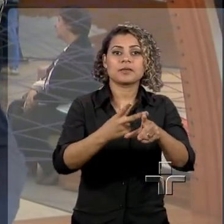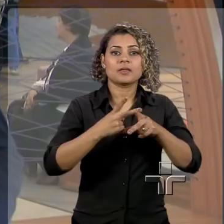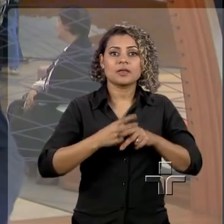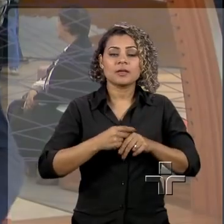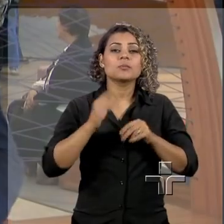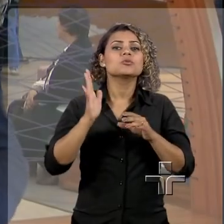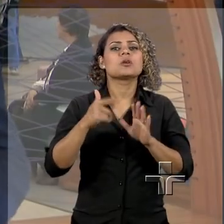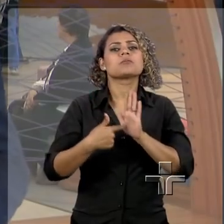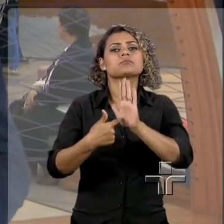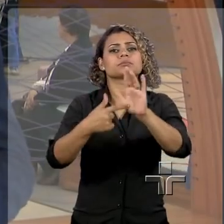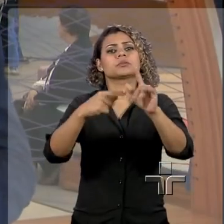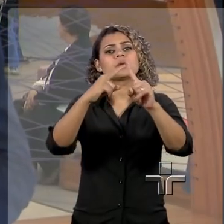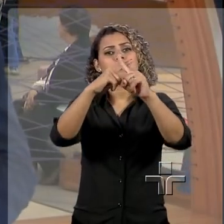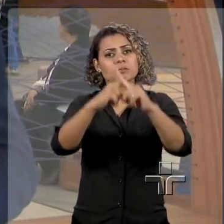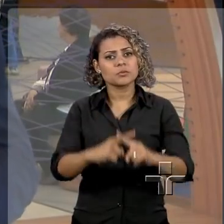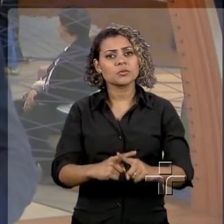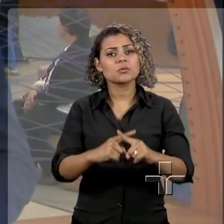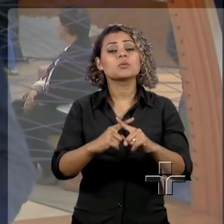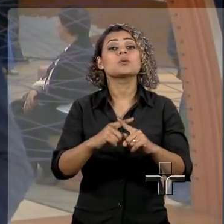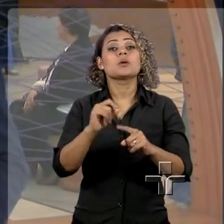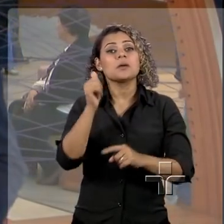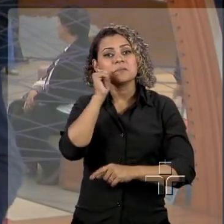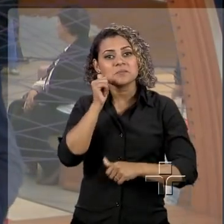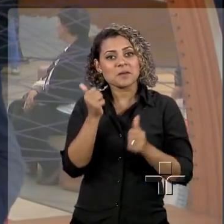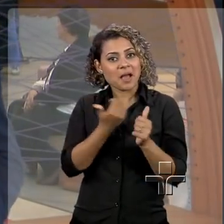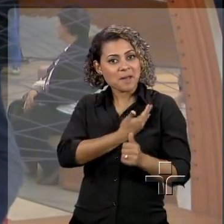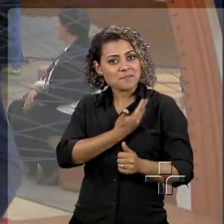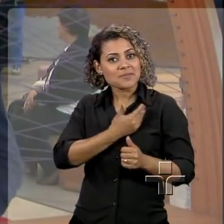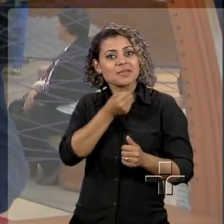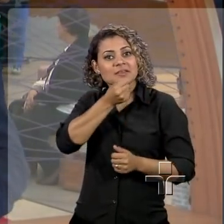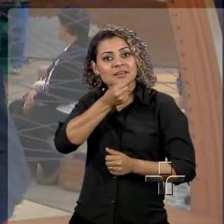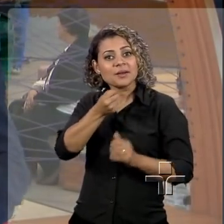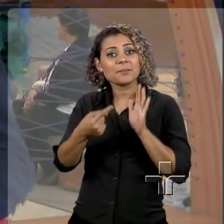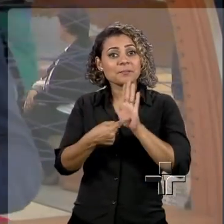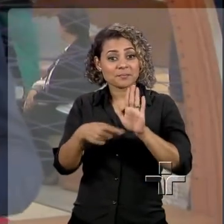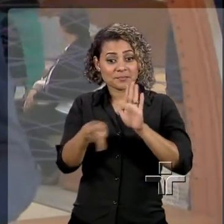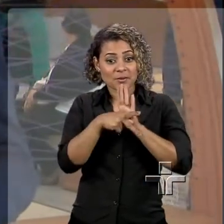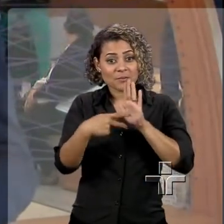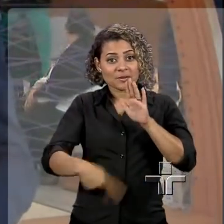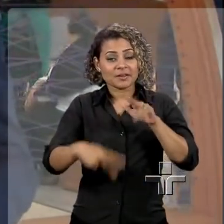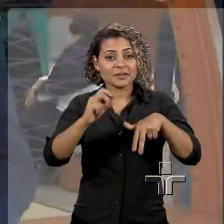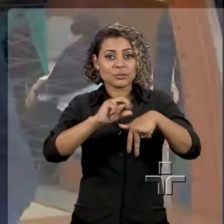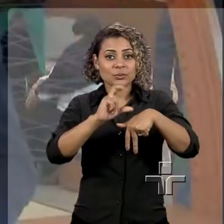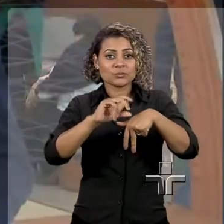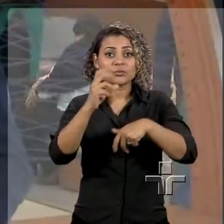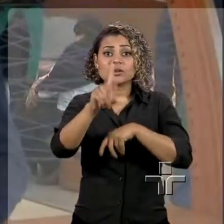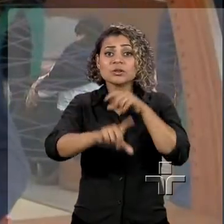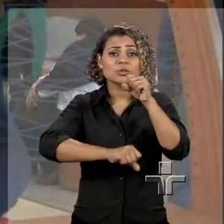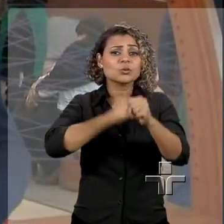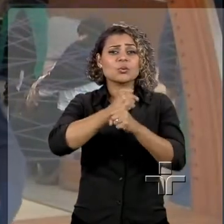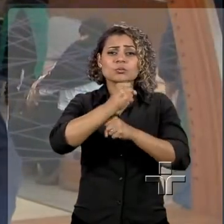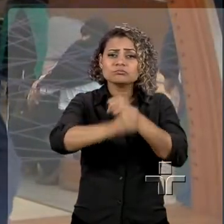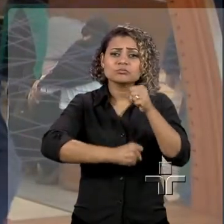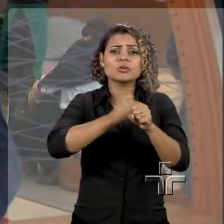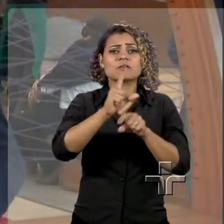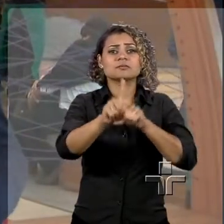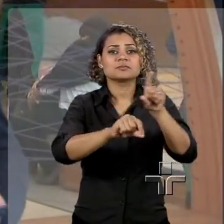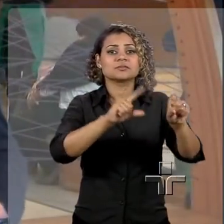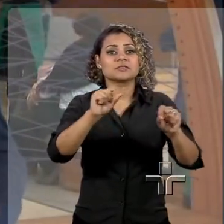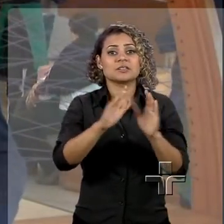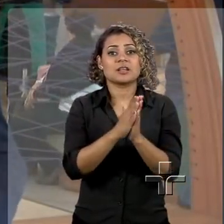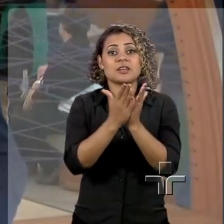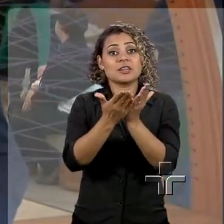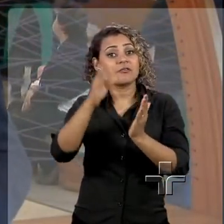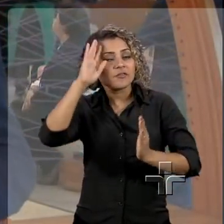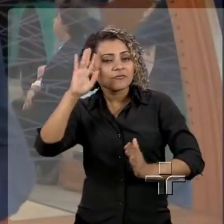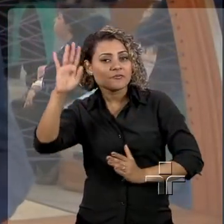foi apresentado pela Cris Maxud, jornalista, nossa companheira aqui da TV Cultura, seleciona todos os anos os melhores livros de